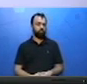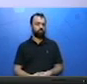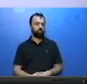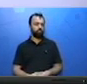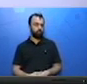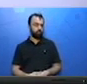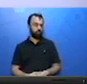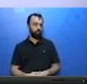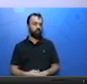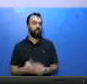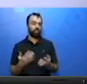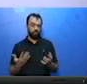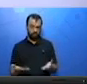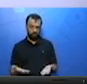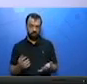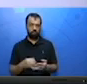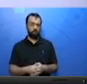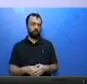positiva.